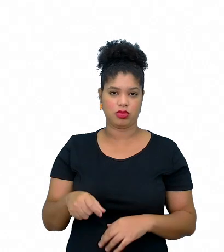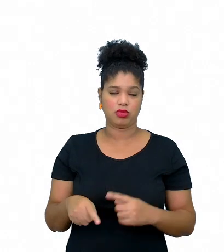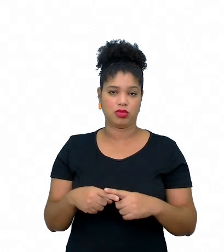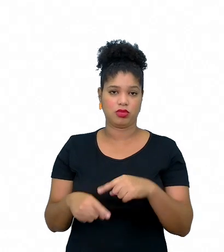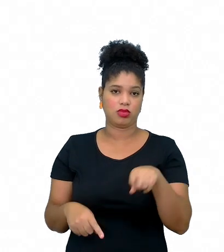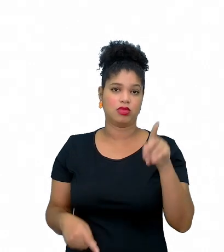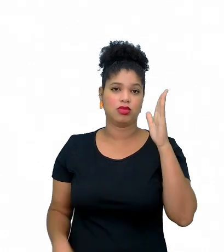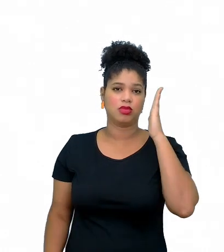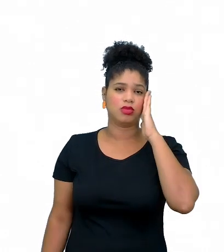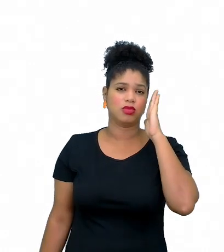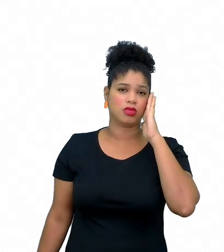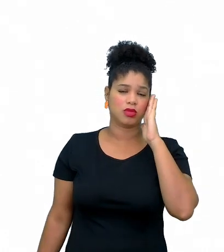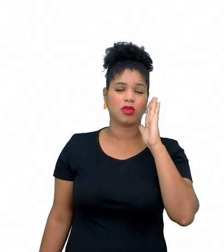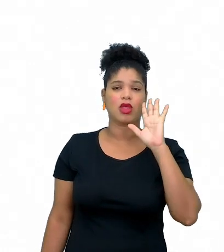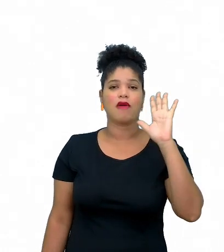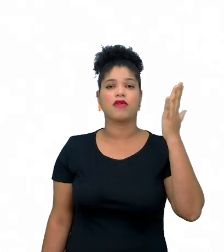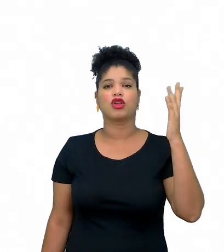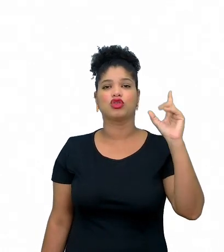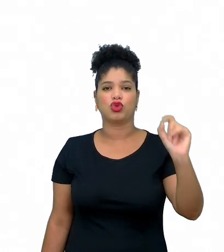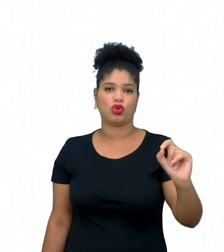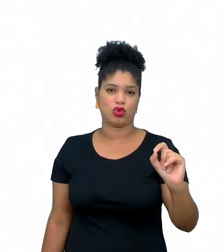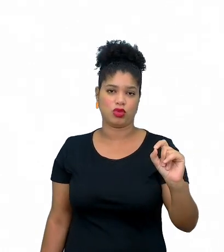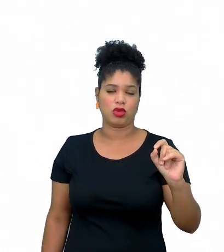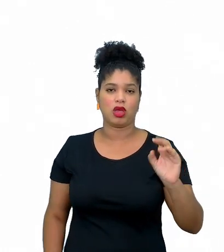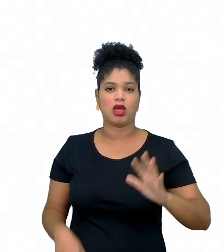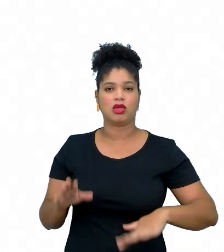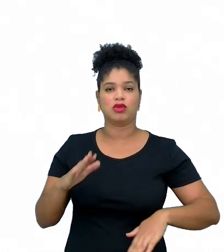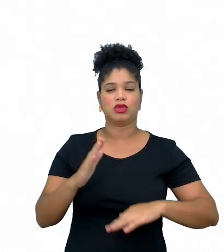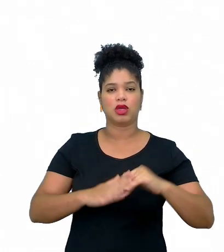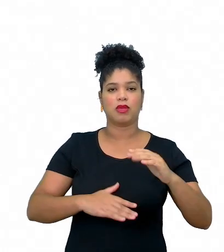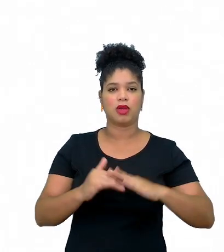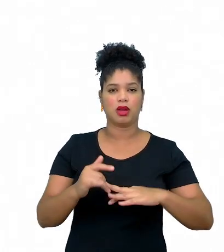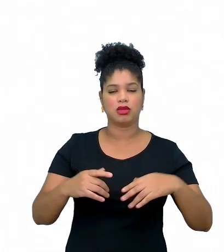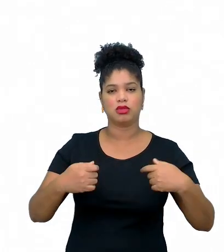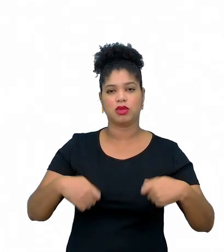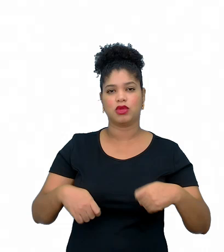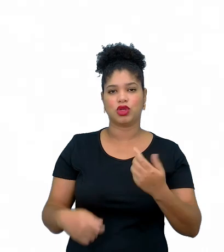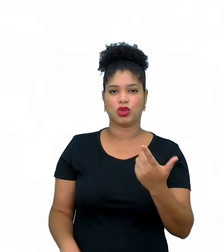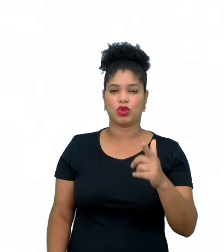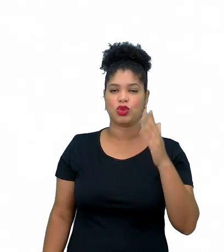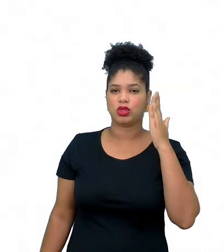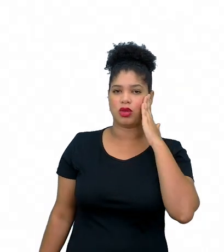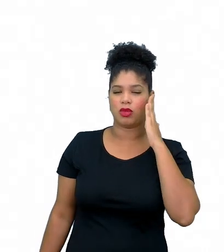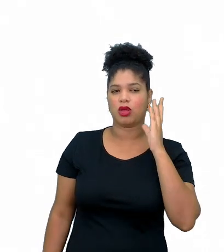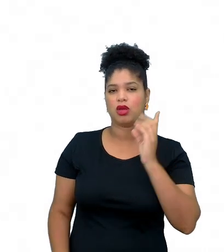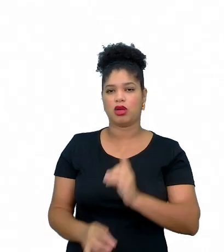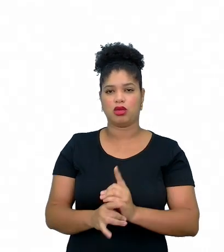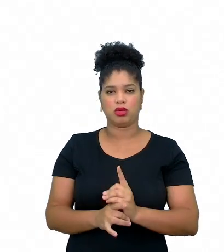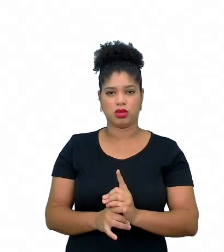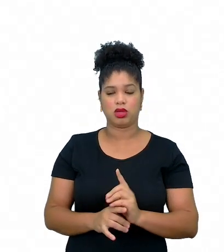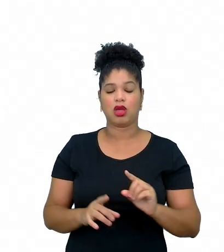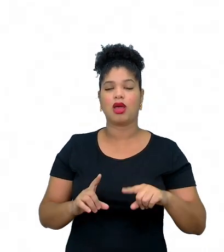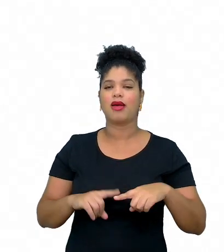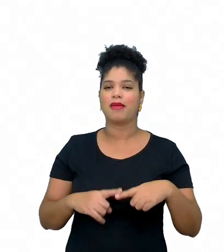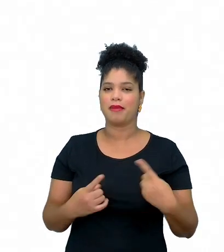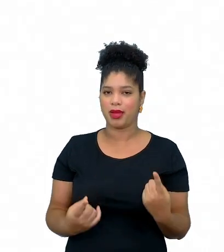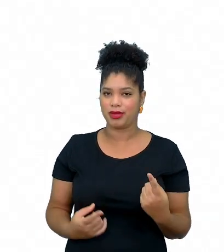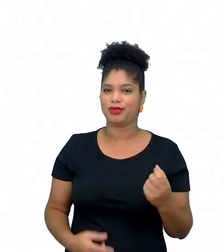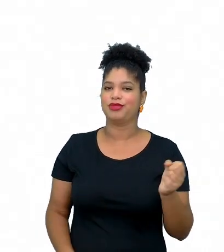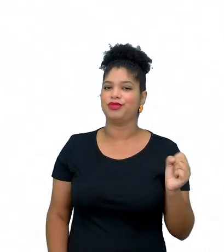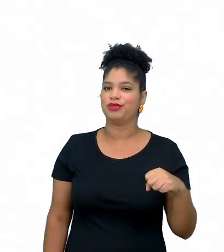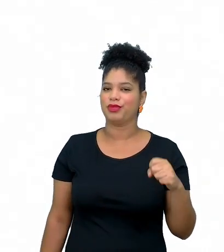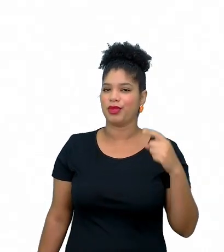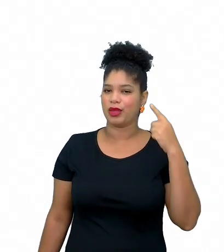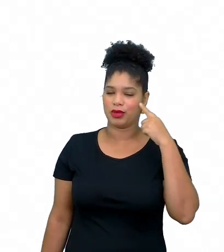o que é fake news, provavelmente, talvez não tenha a habilidade necessária para distinguir, mas com certeza ele